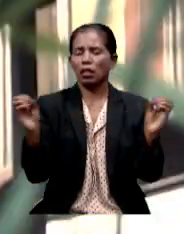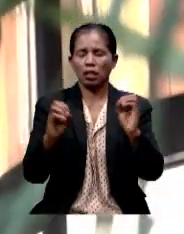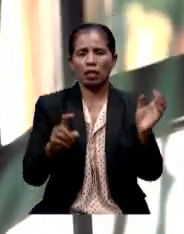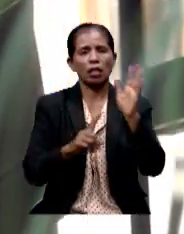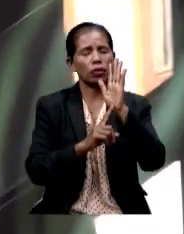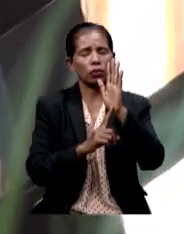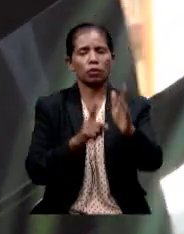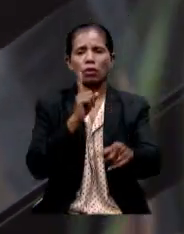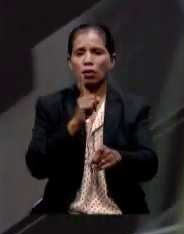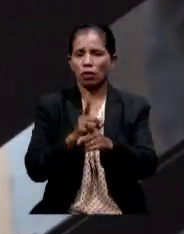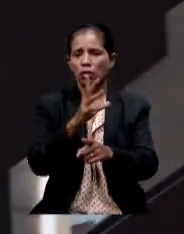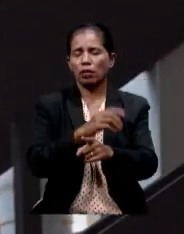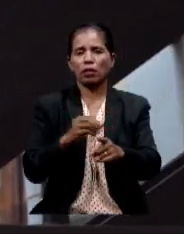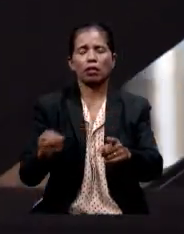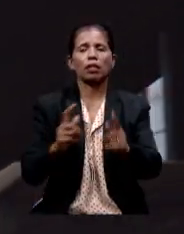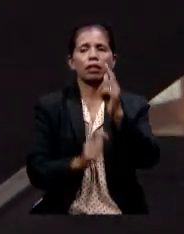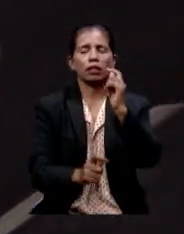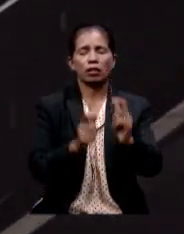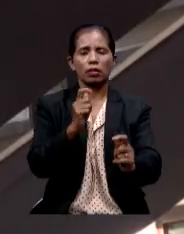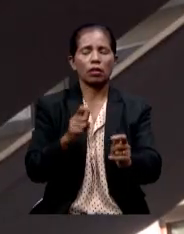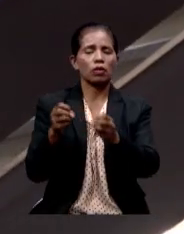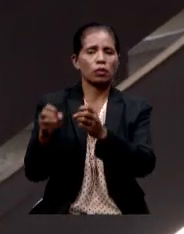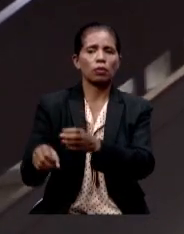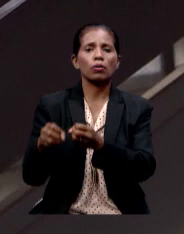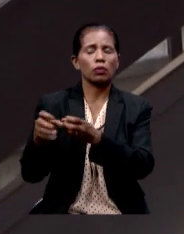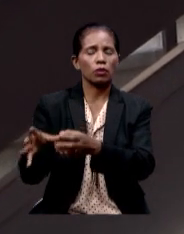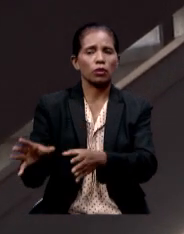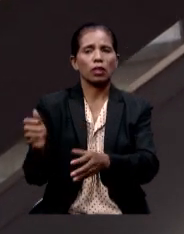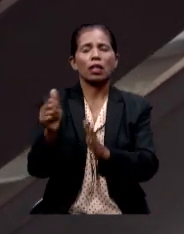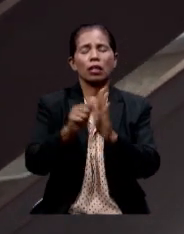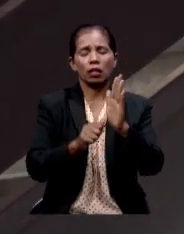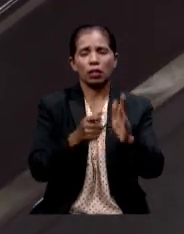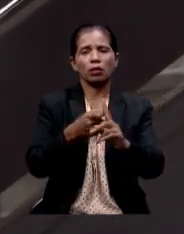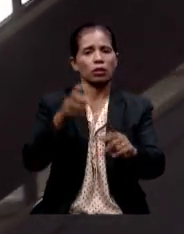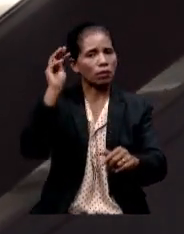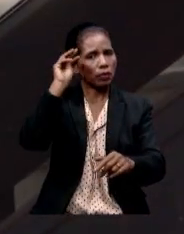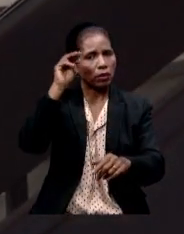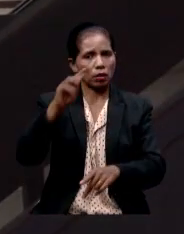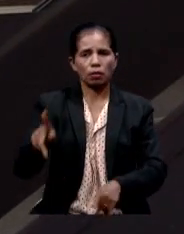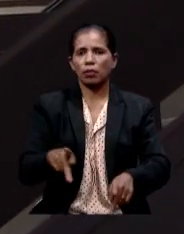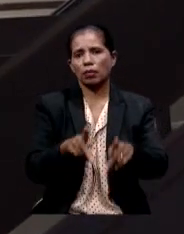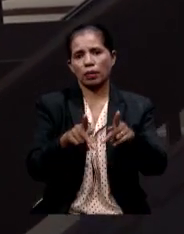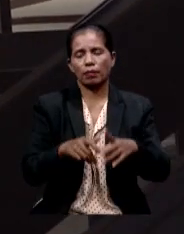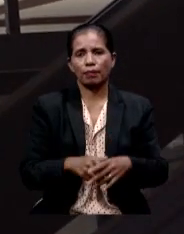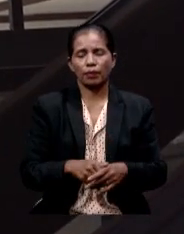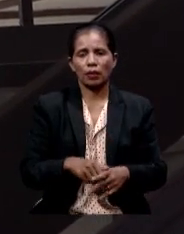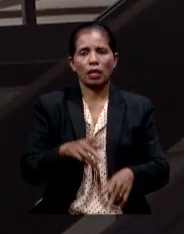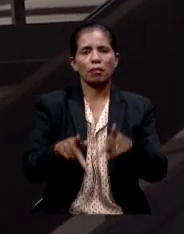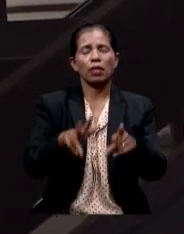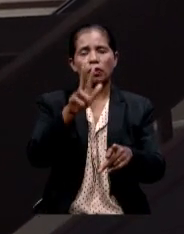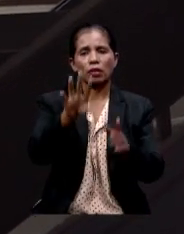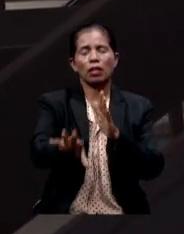nebe provado, honune e tribunal absolve arguido sira husi acusação Ministério Público. Arguido na entolu